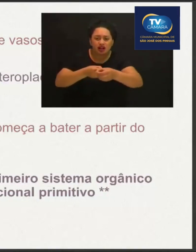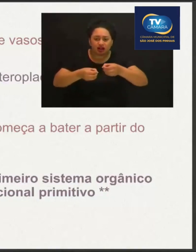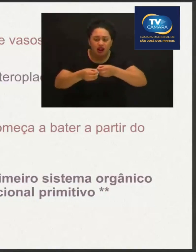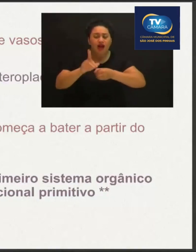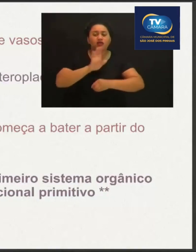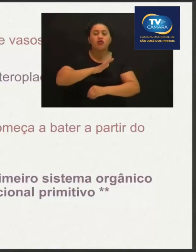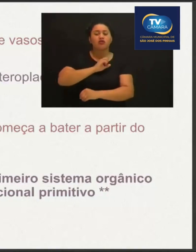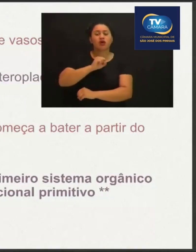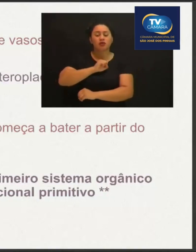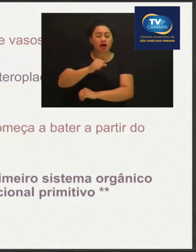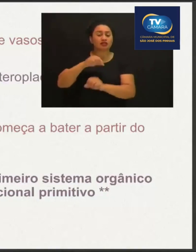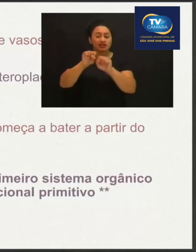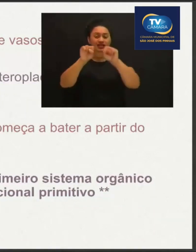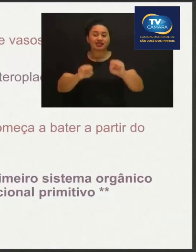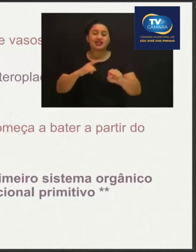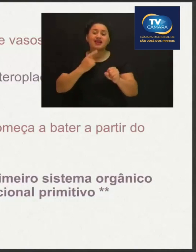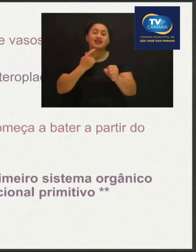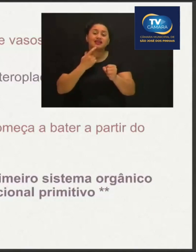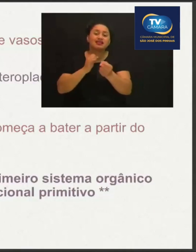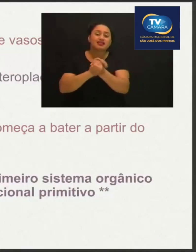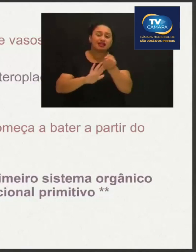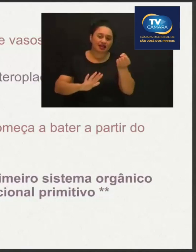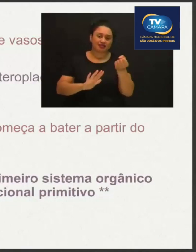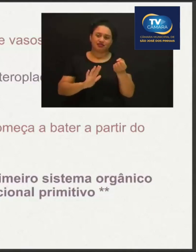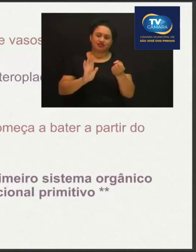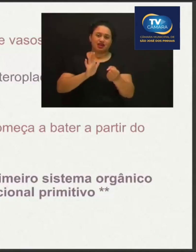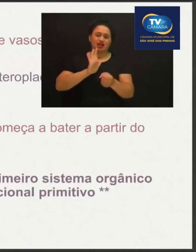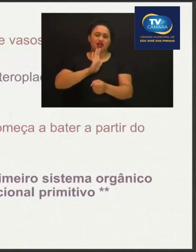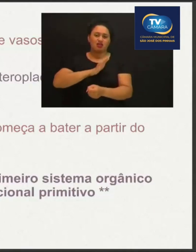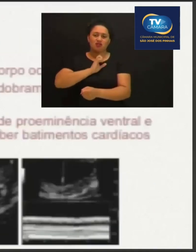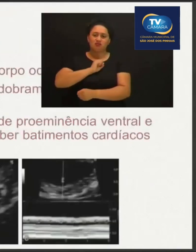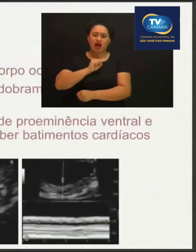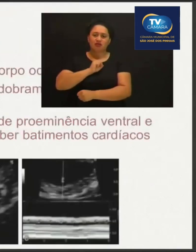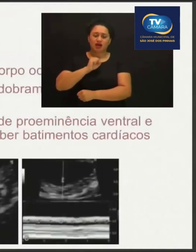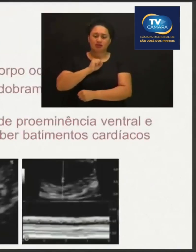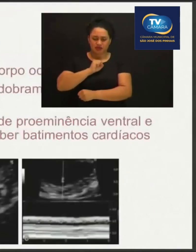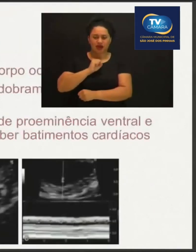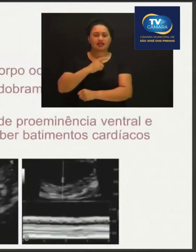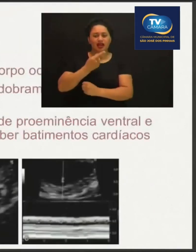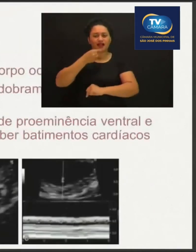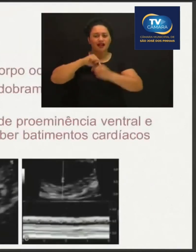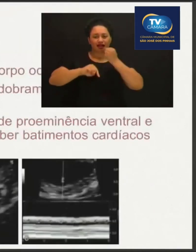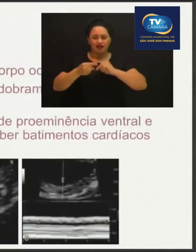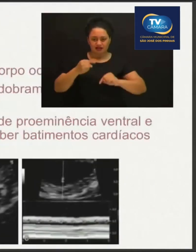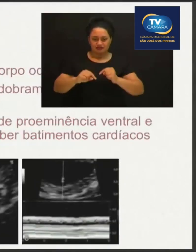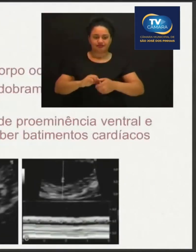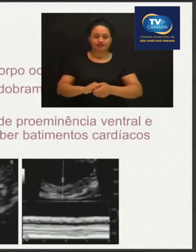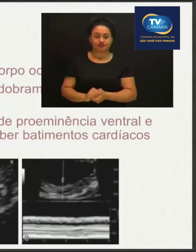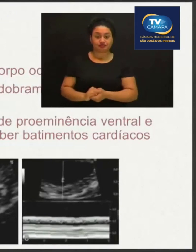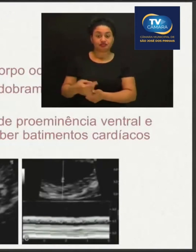sistema que já tem vasos sanguíneos batendo, funcionando, desculpa. 4ª